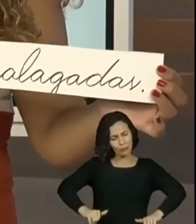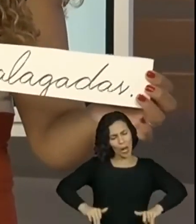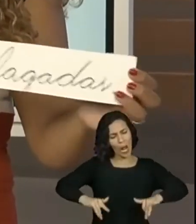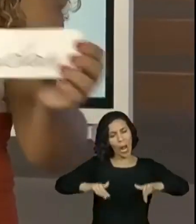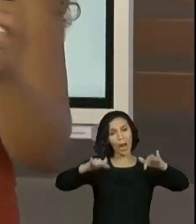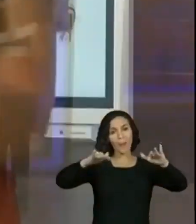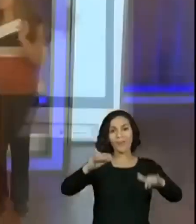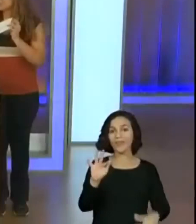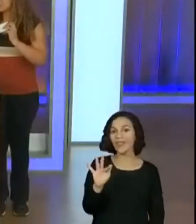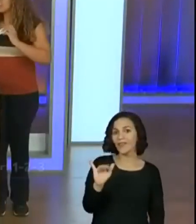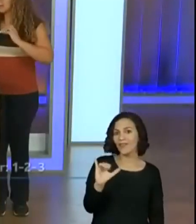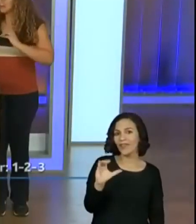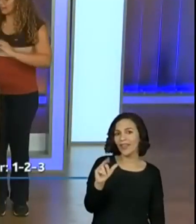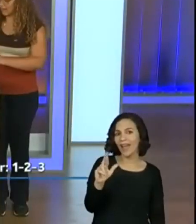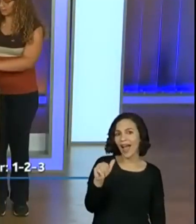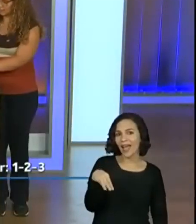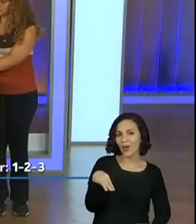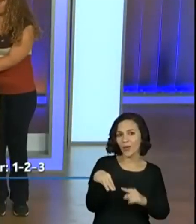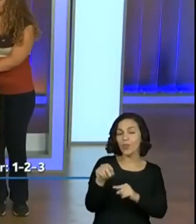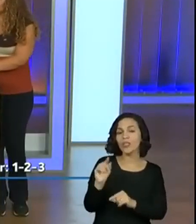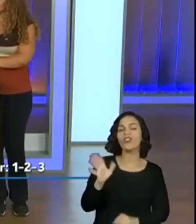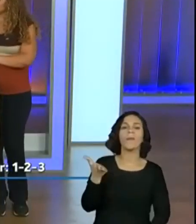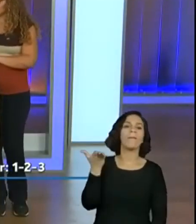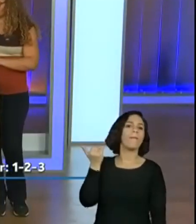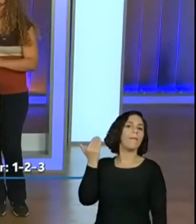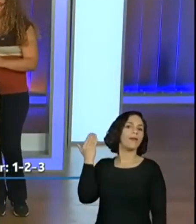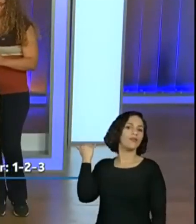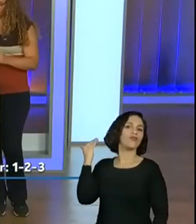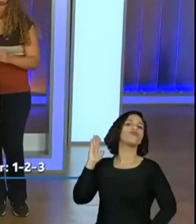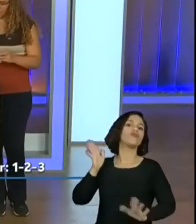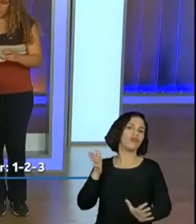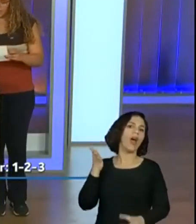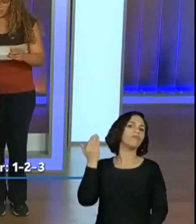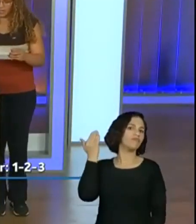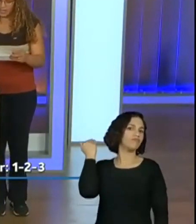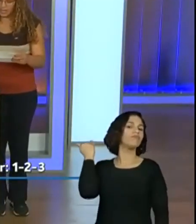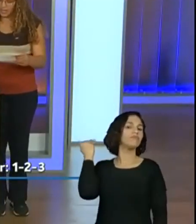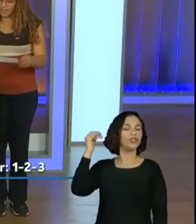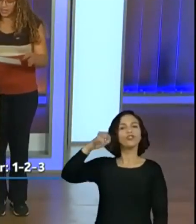Olha Pronto. Só. Passado. Passado. Obrigada, Giovana, Pronto. Professora.